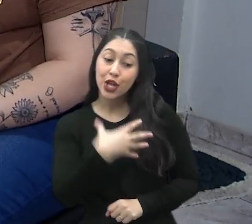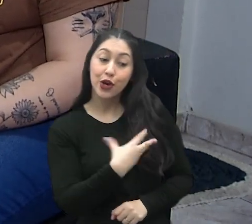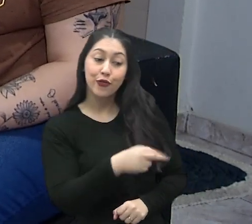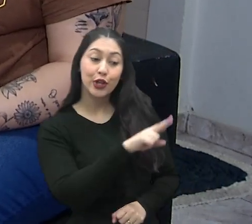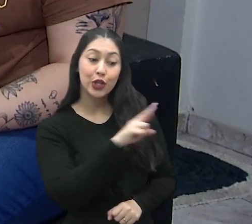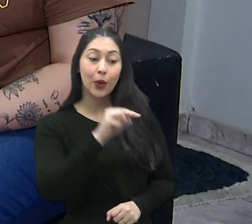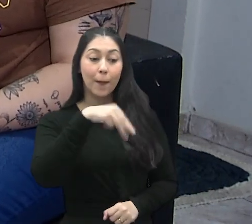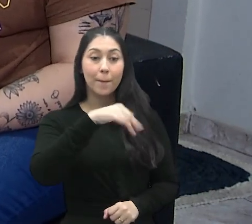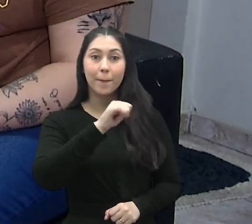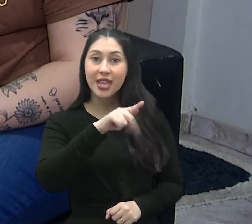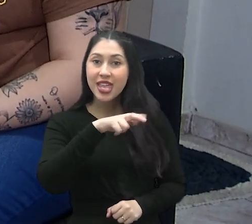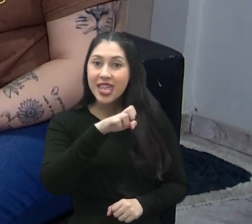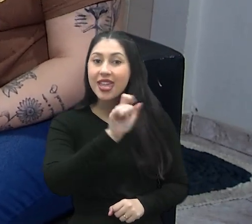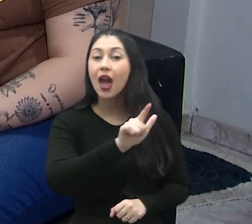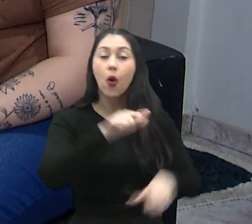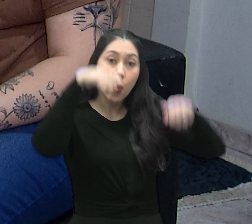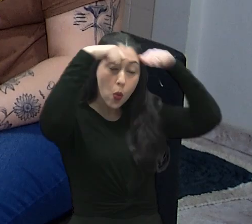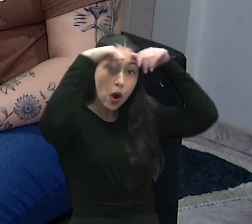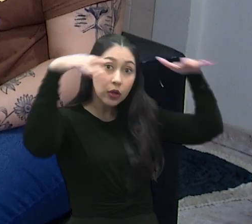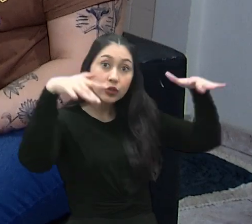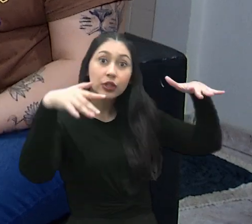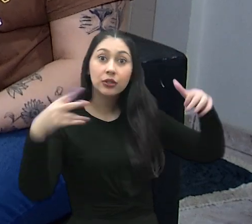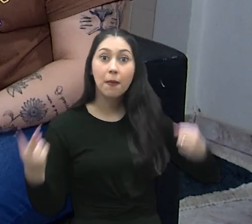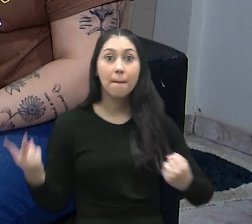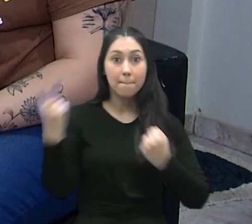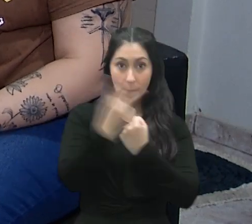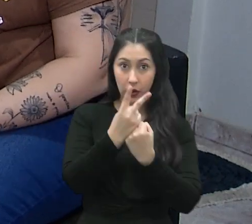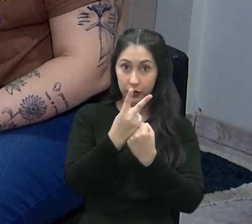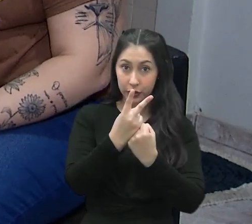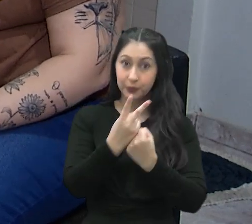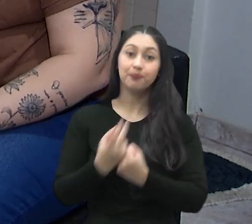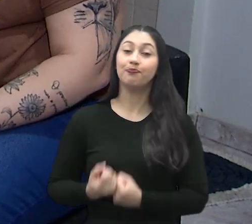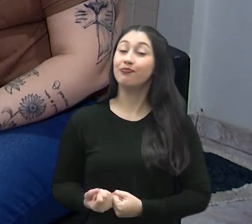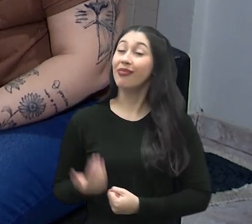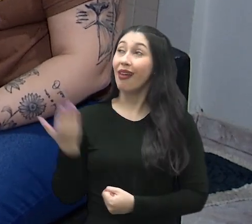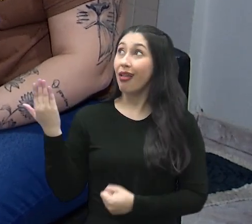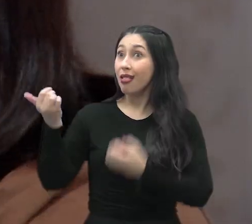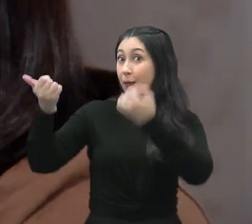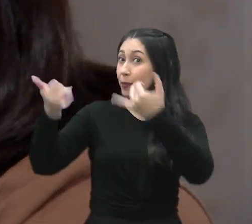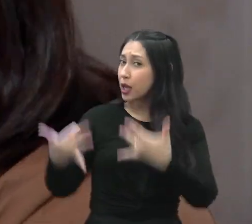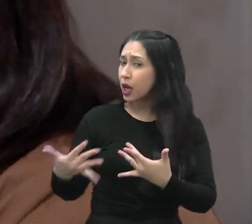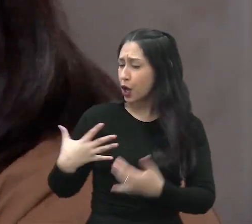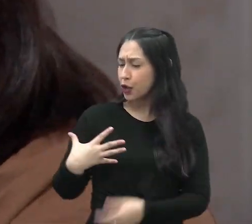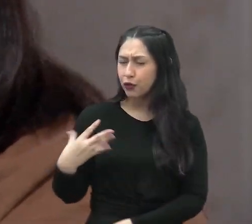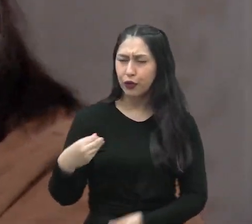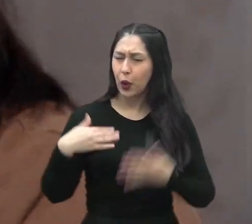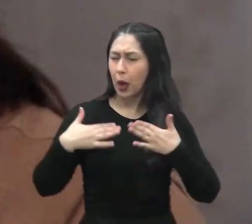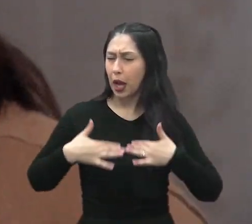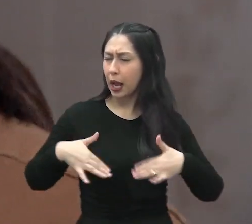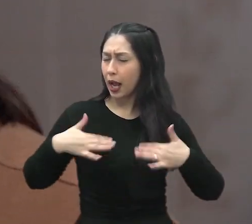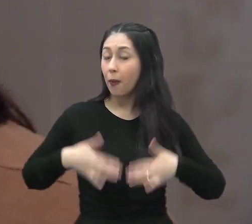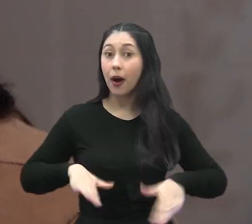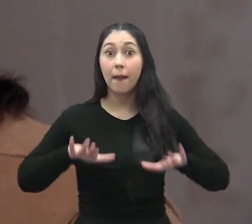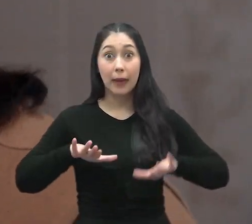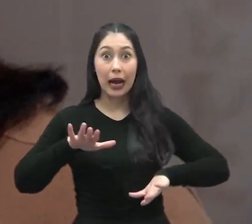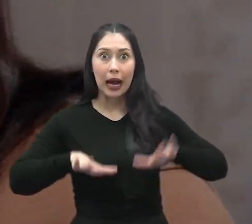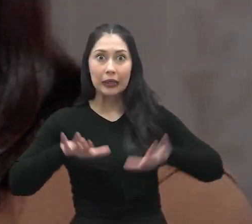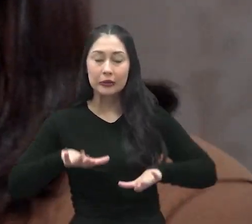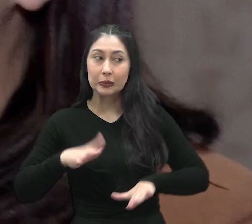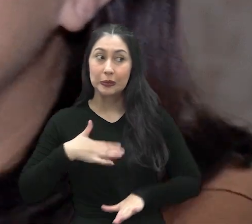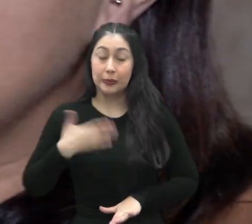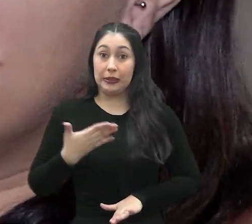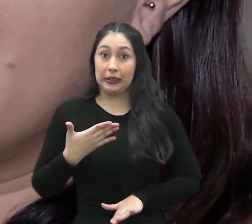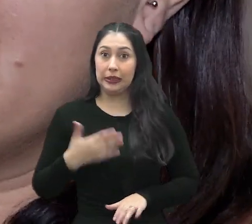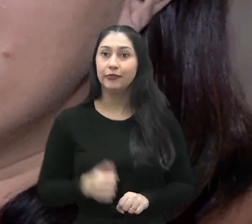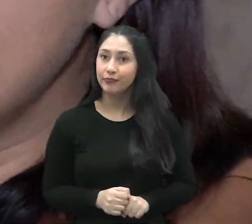anos diagnosticado com o transtorno do espectro autista com nível 2 de suporte. Ela conta que o filho é um garoto tranquilo, mas às